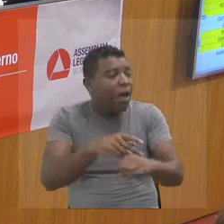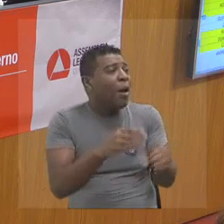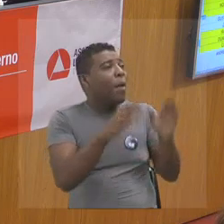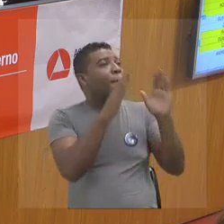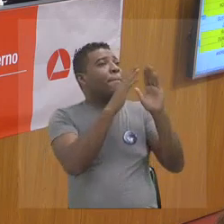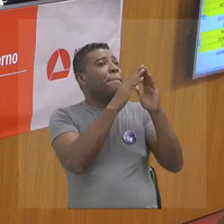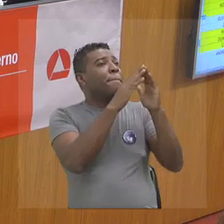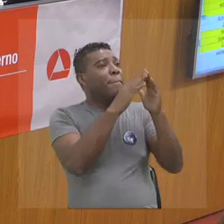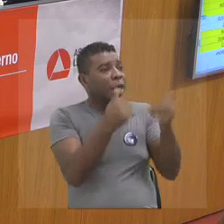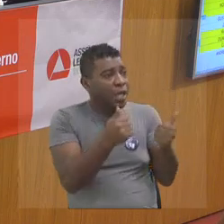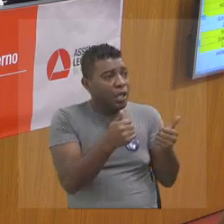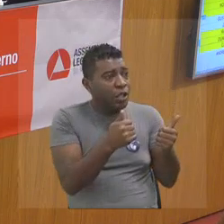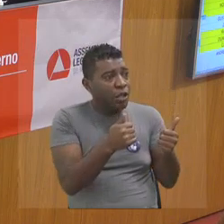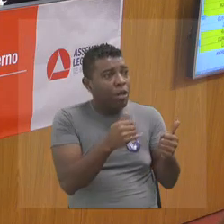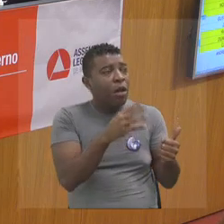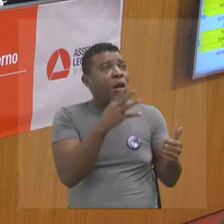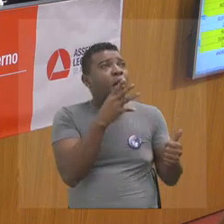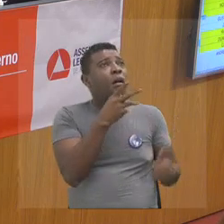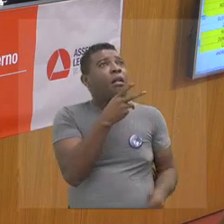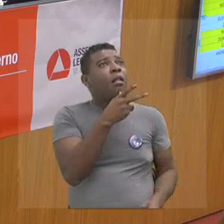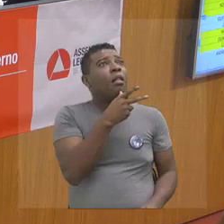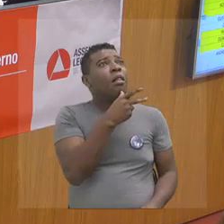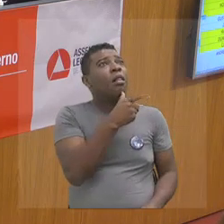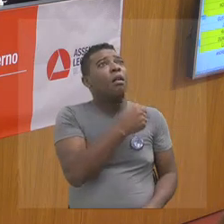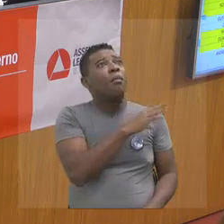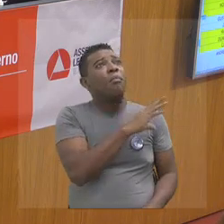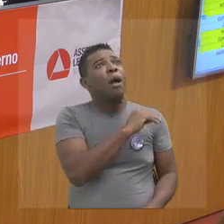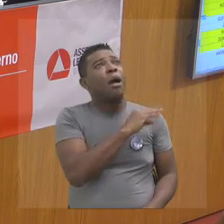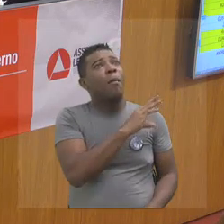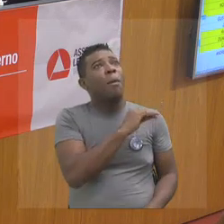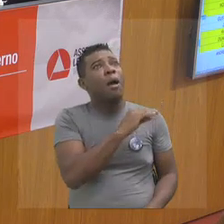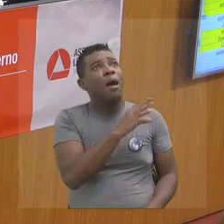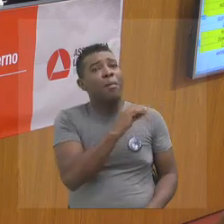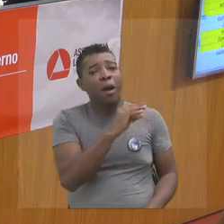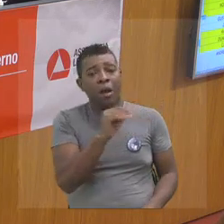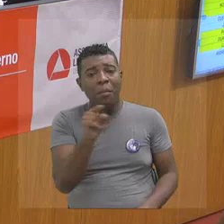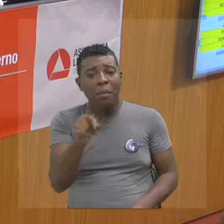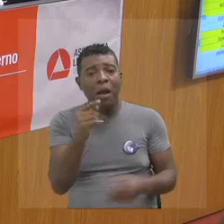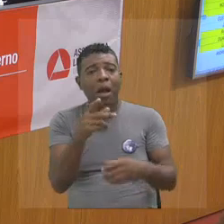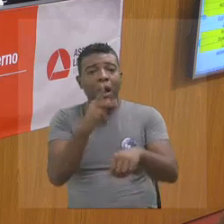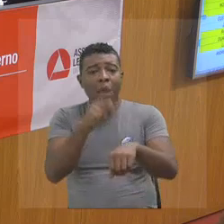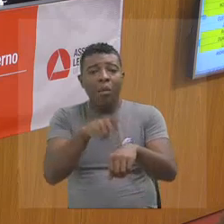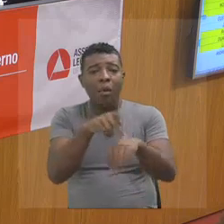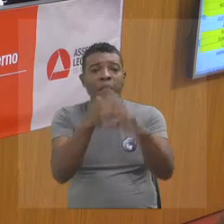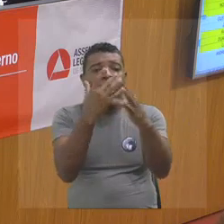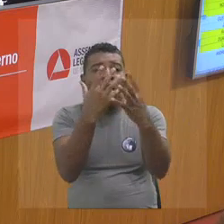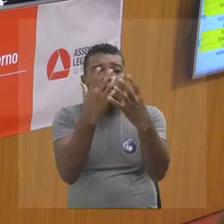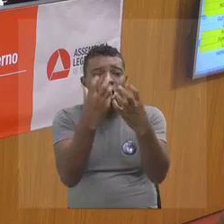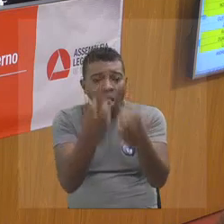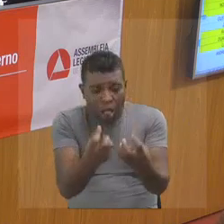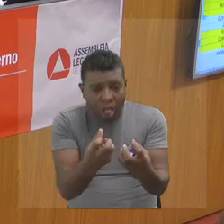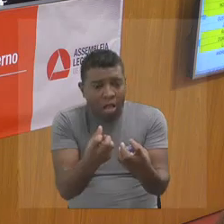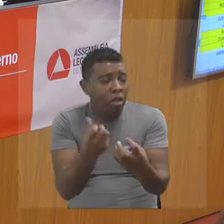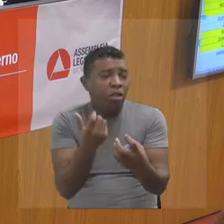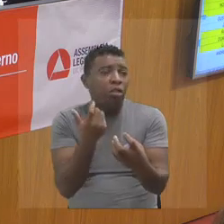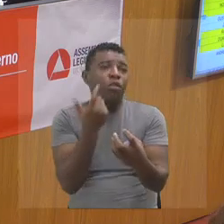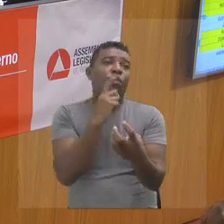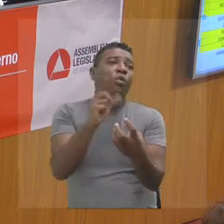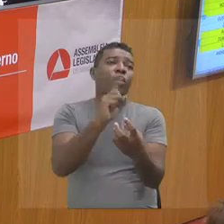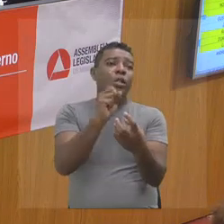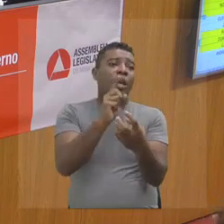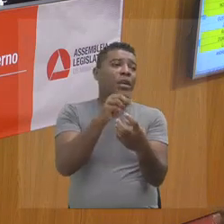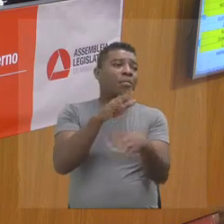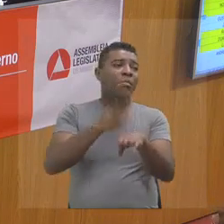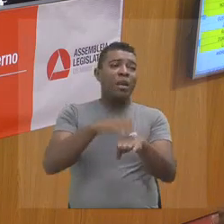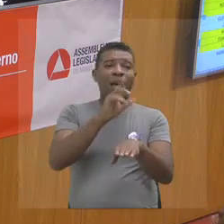pergunta que o Hermes Nos manda e lá de Diamantina está acompanhando o nosso trabalho eu disse